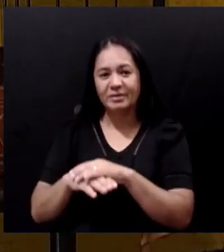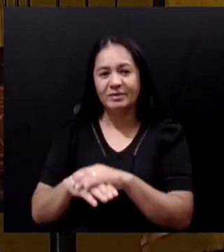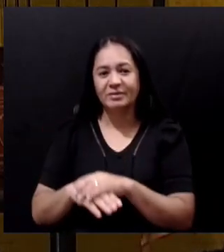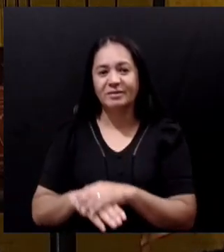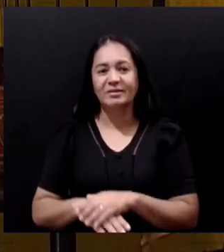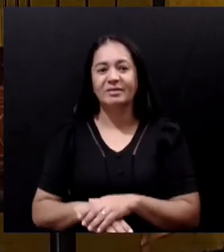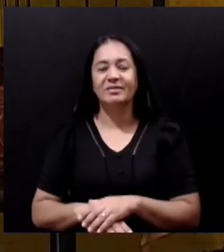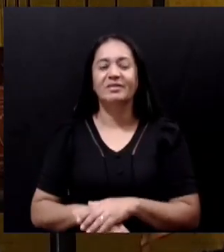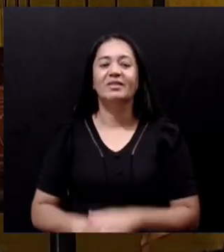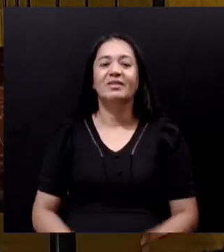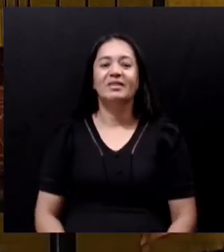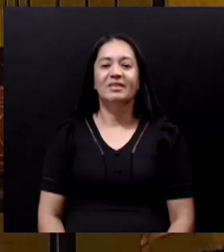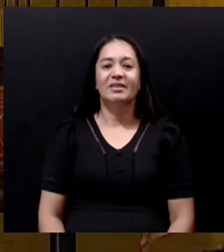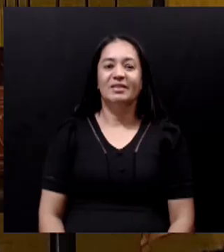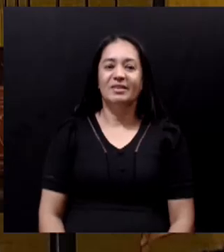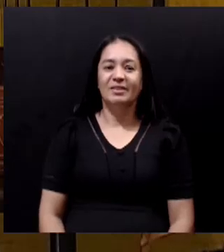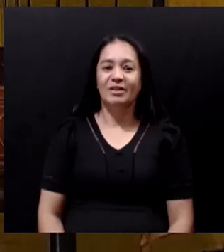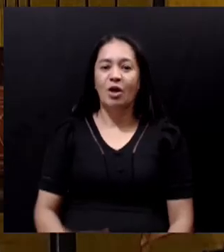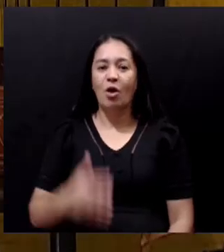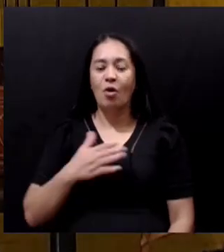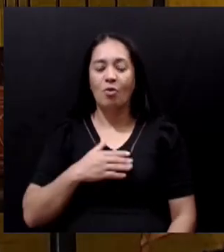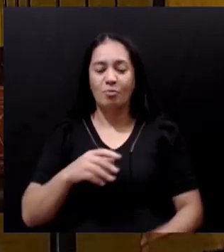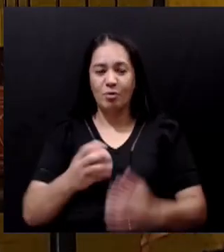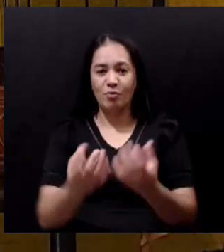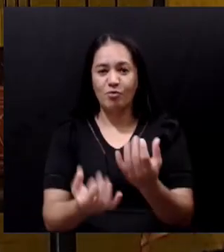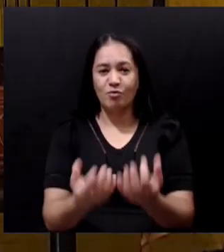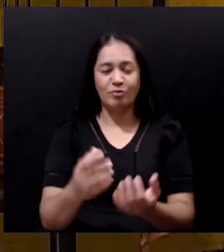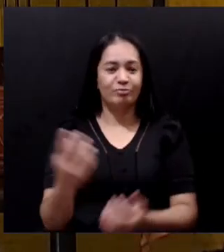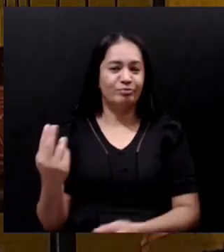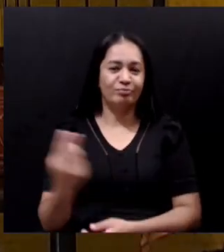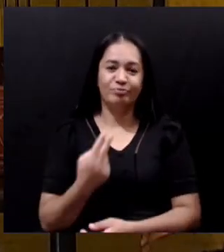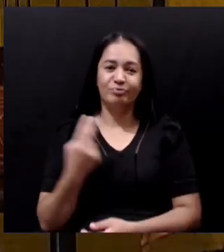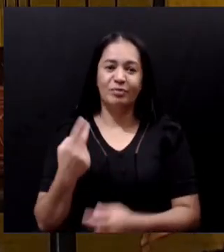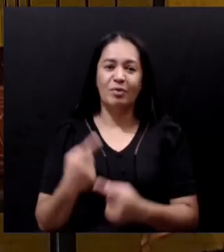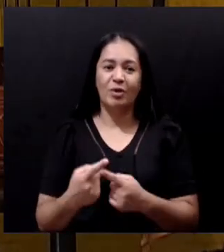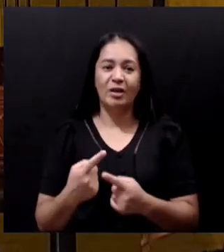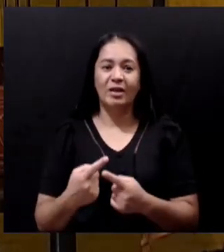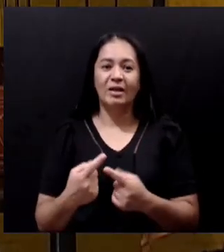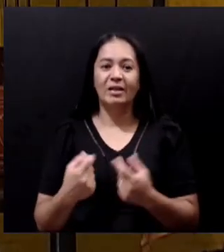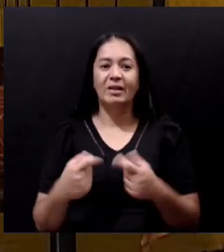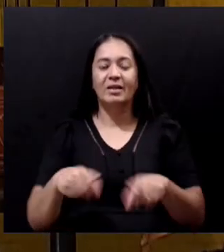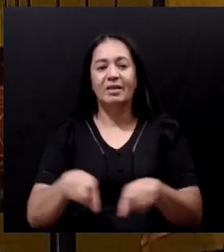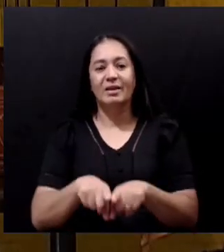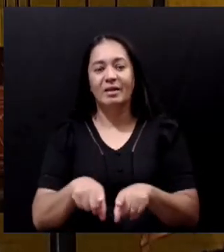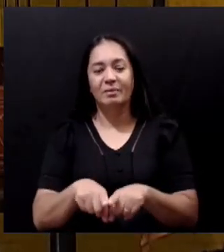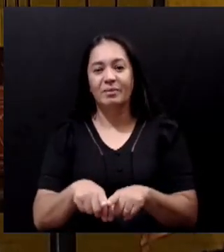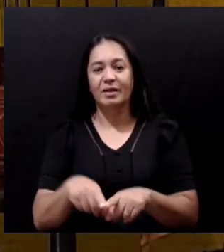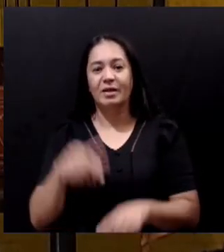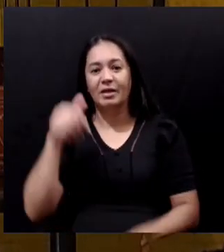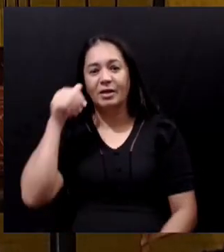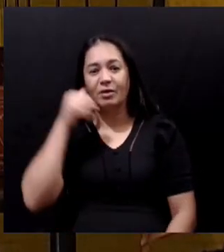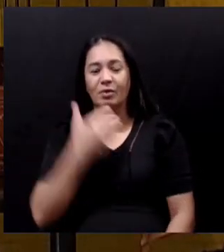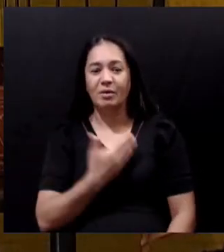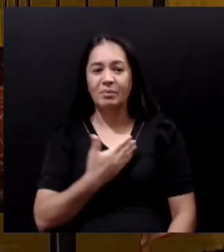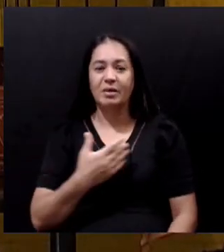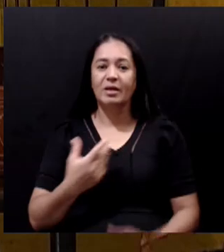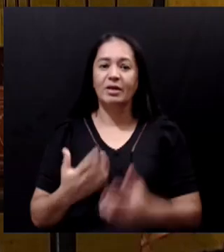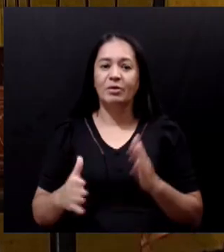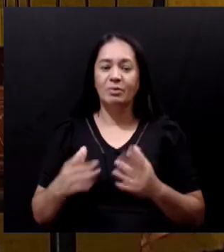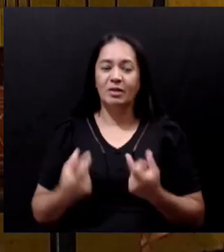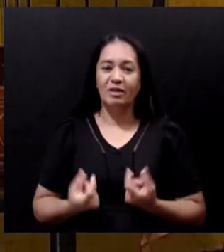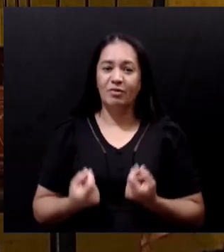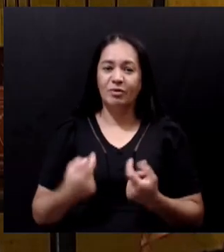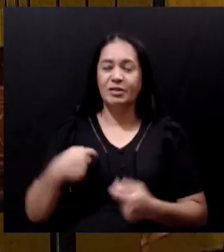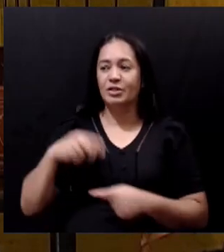que o meu fogão já não dava conta, porque cuidava também de uma amiga que na época estava com câncer, e fazia a